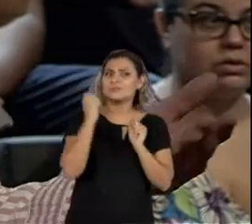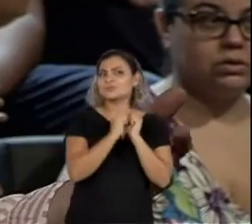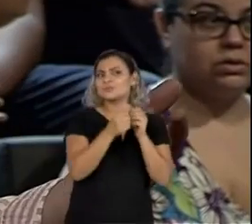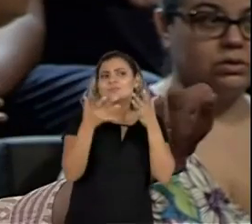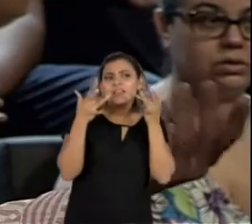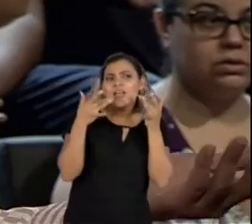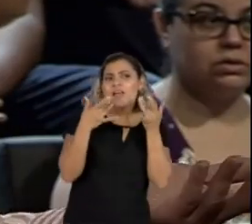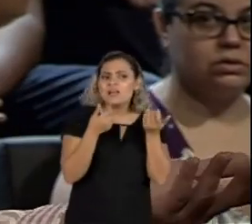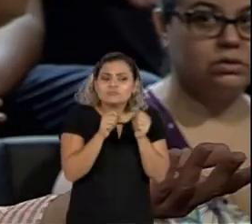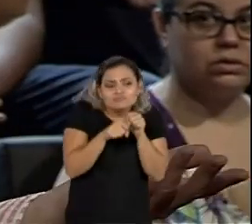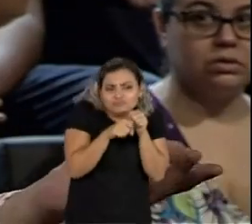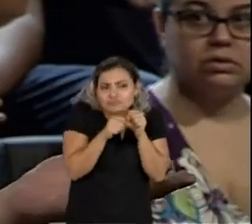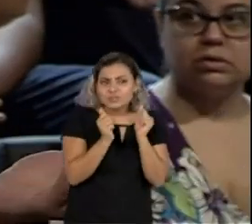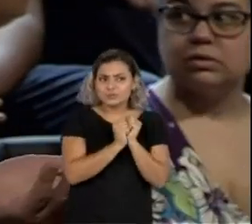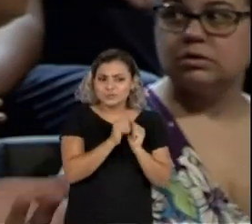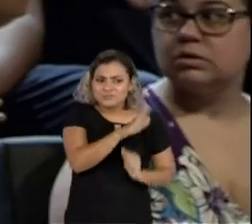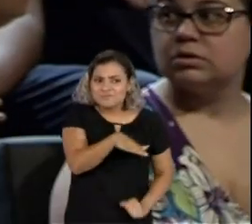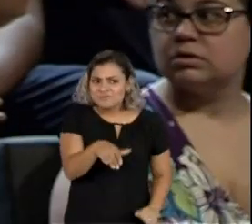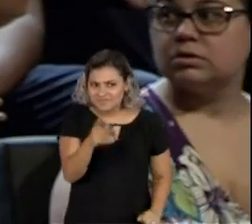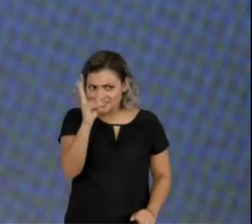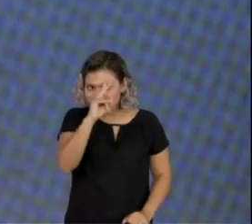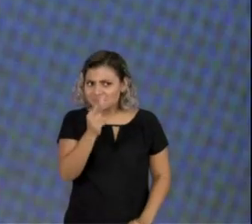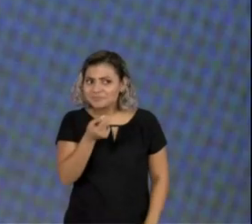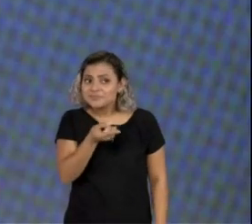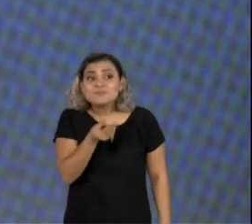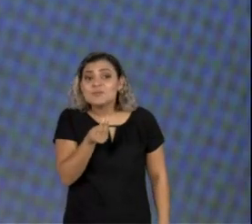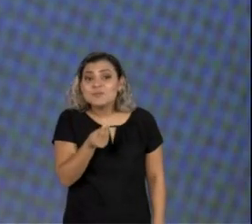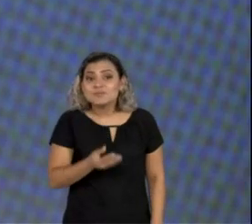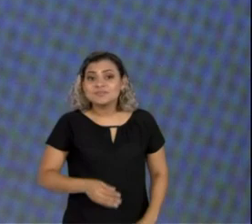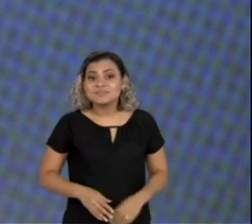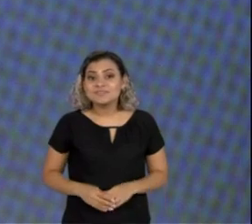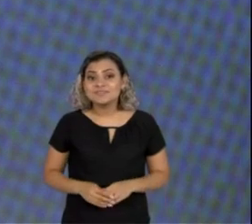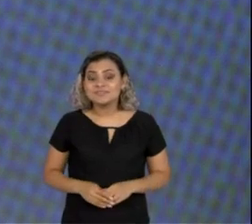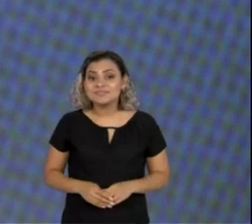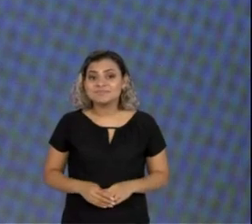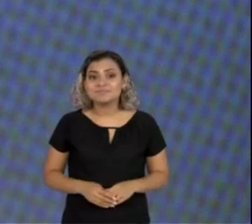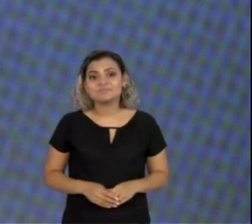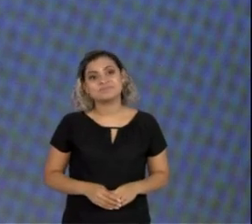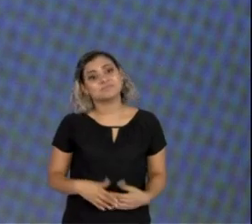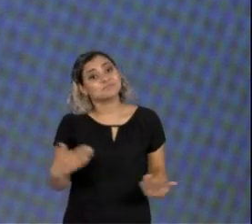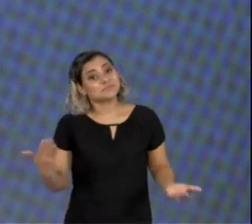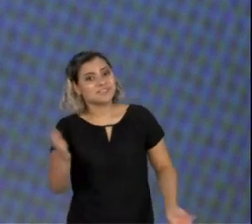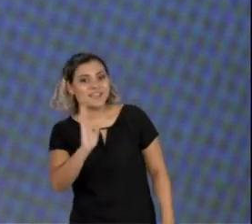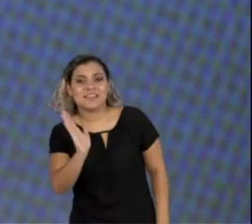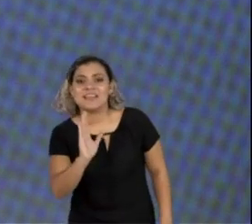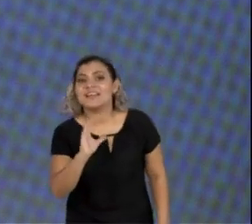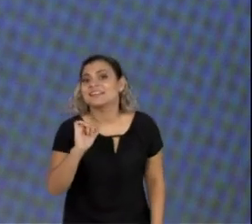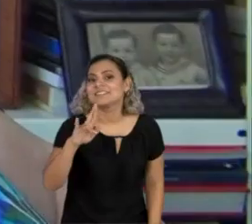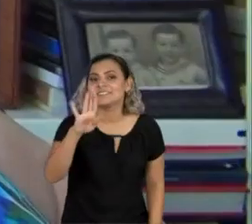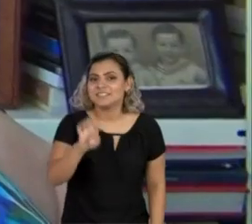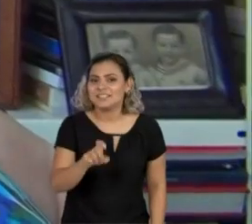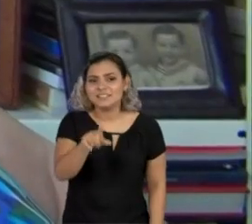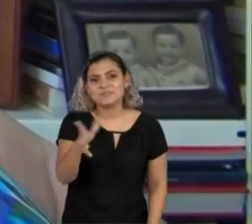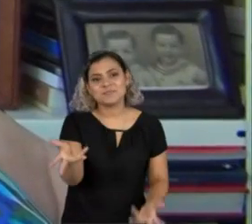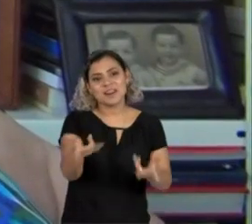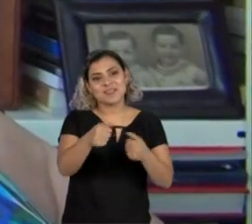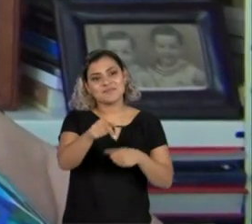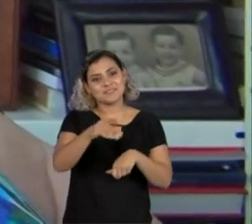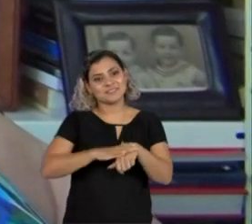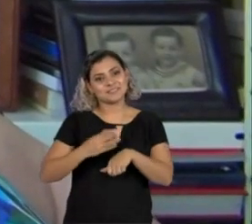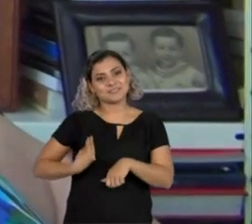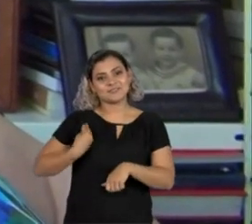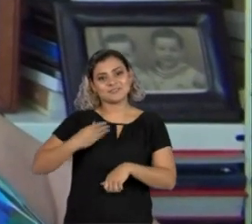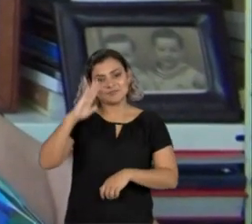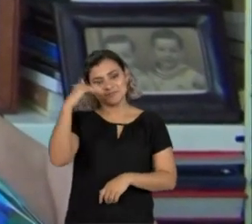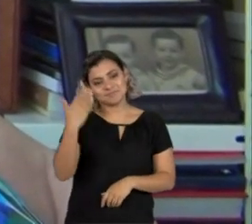do teatro, ratinho de coxia, como se diz, né? Olá, Cristiane. Que maravilha você estar aqui.